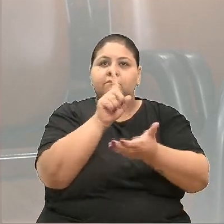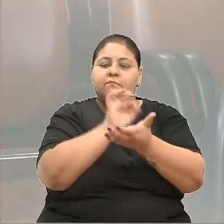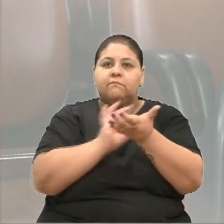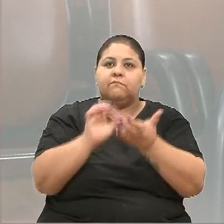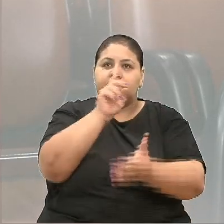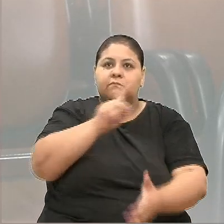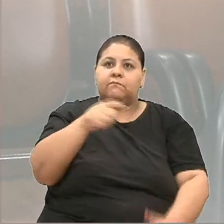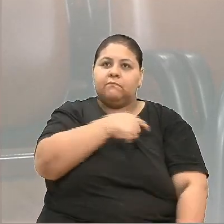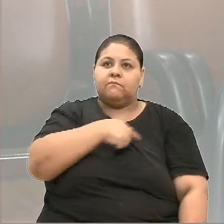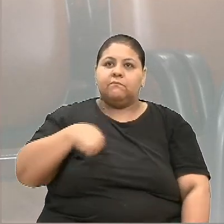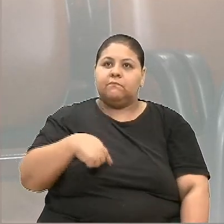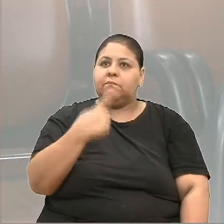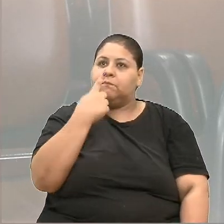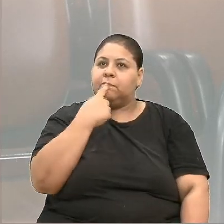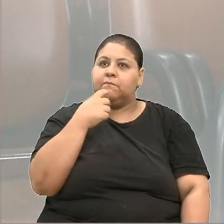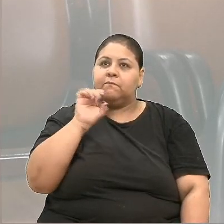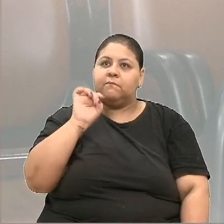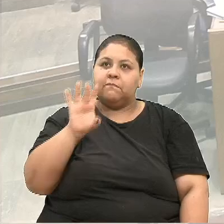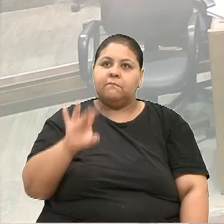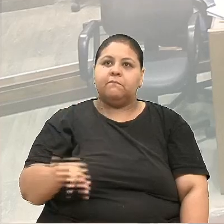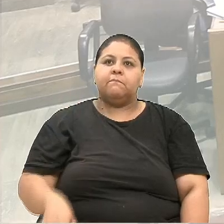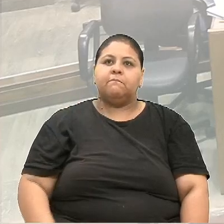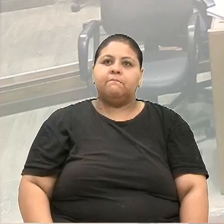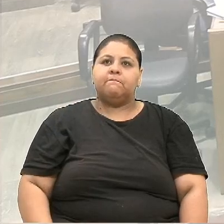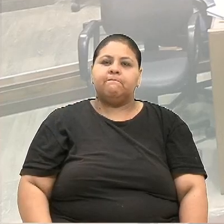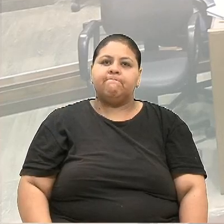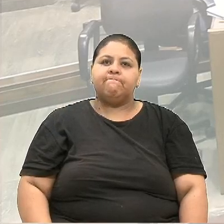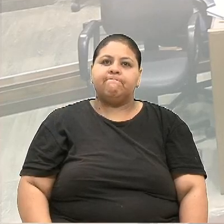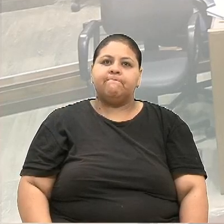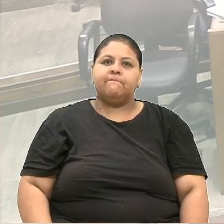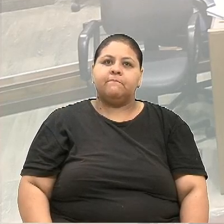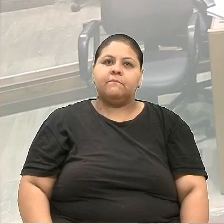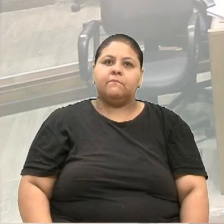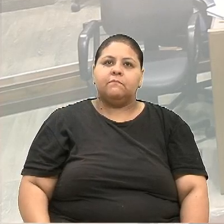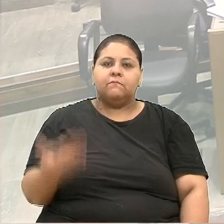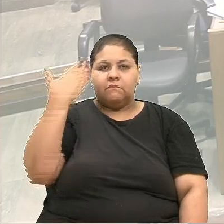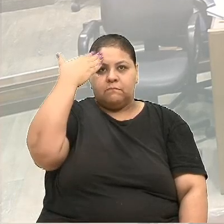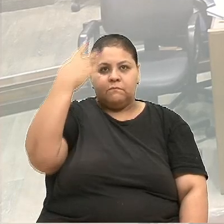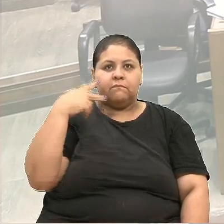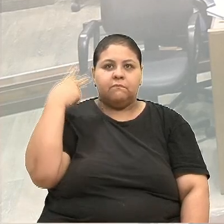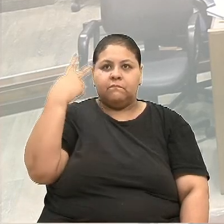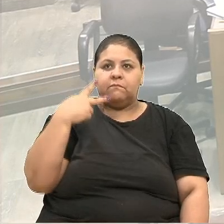Zanquim e a vereadora Rosa Frigério. Era isso. Obrigada, vereador Rafael. Em primeira discussão.